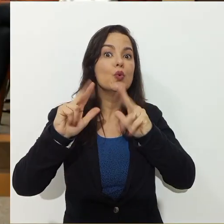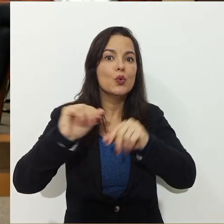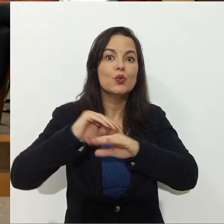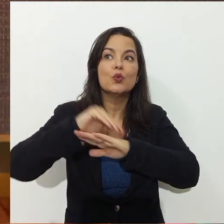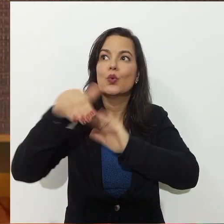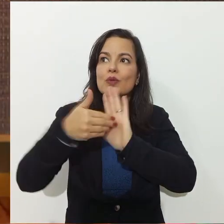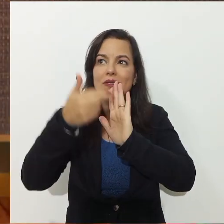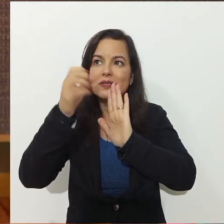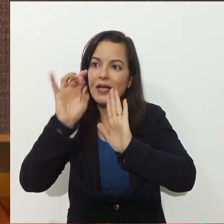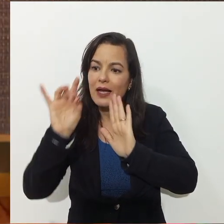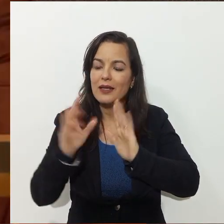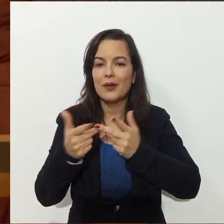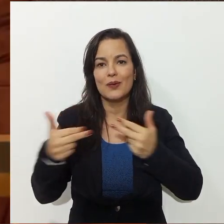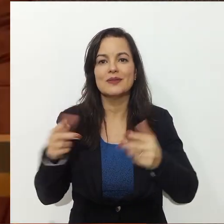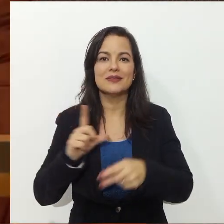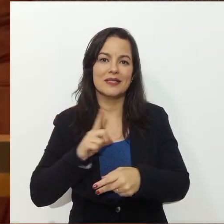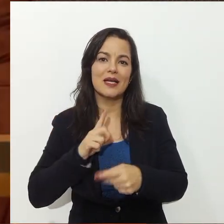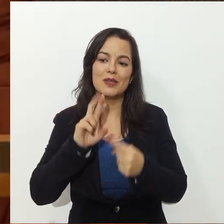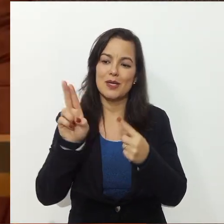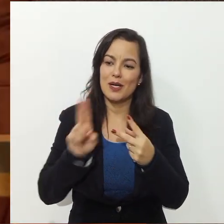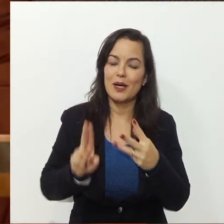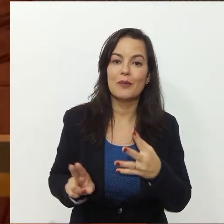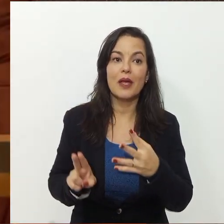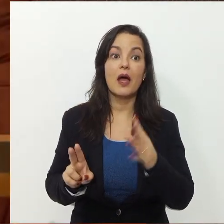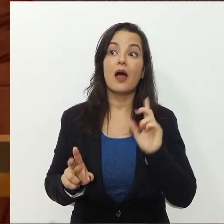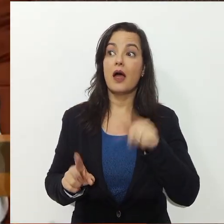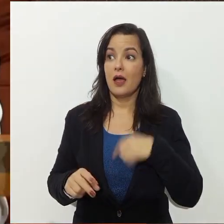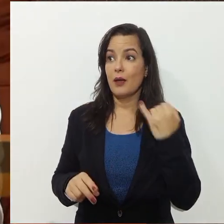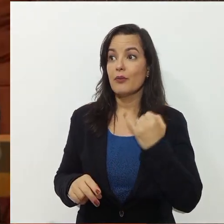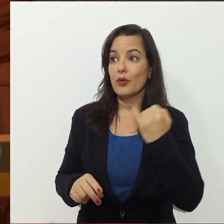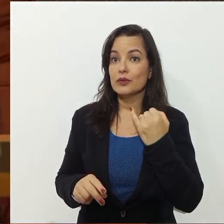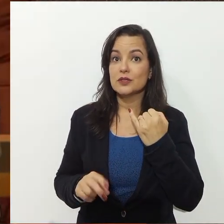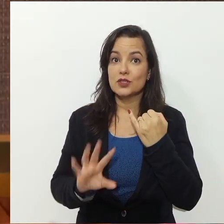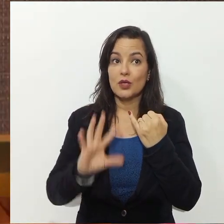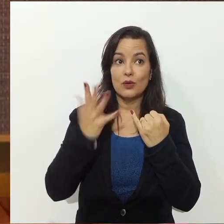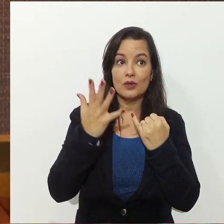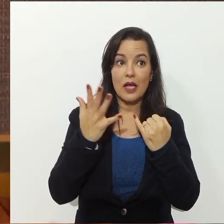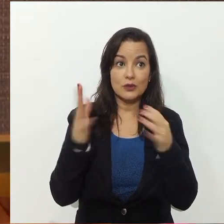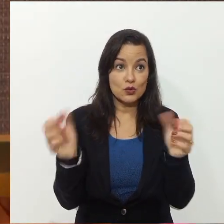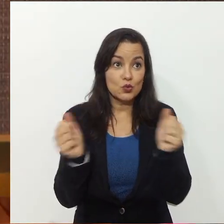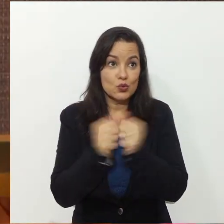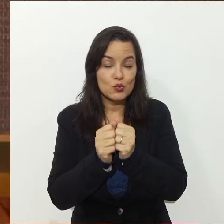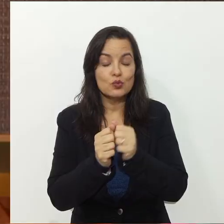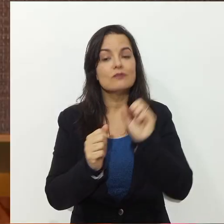as coisas. É importante que esse ensino aconteça ao mesmo tempo. Sim, com certeza. Ele chegou